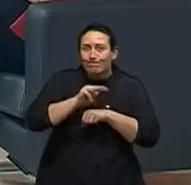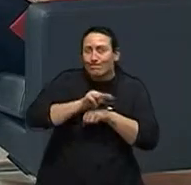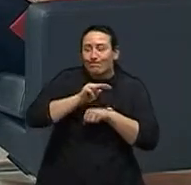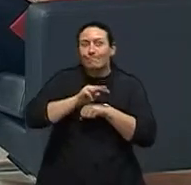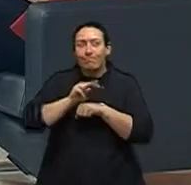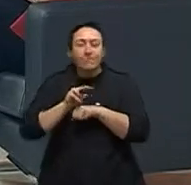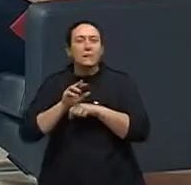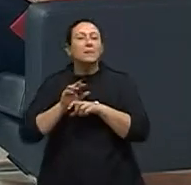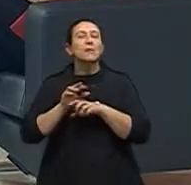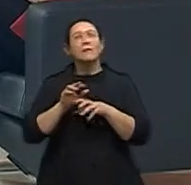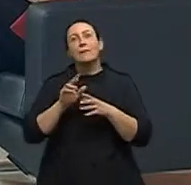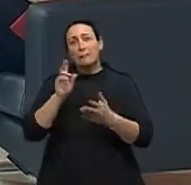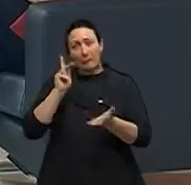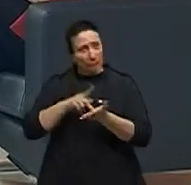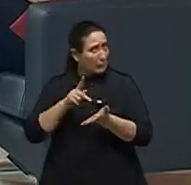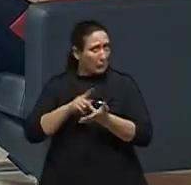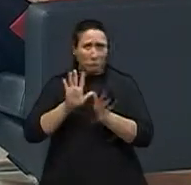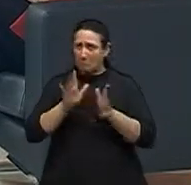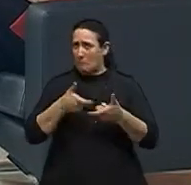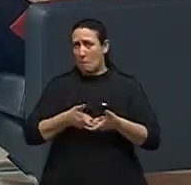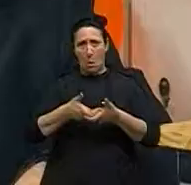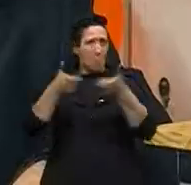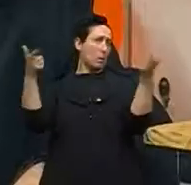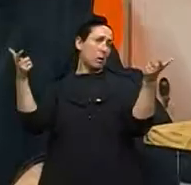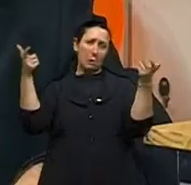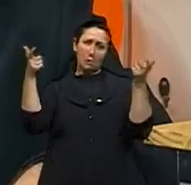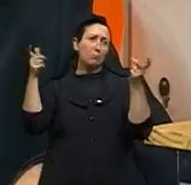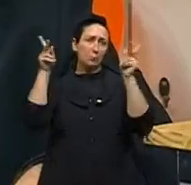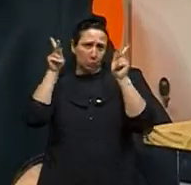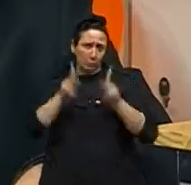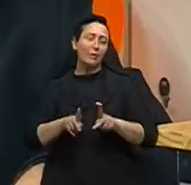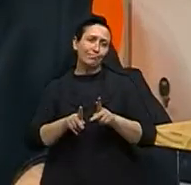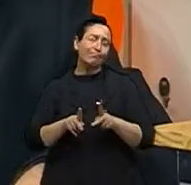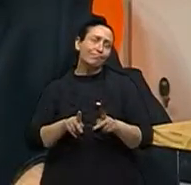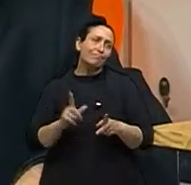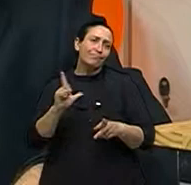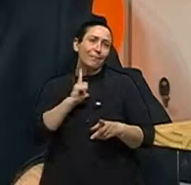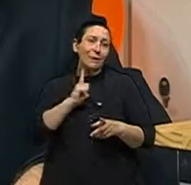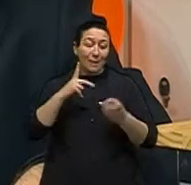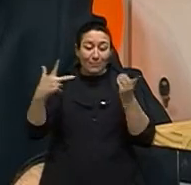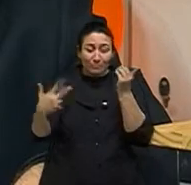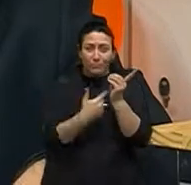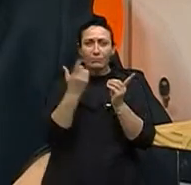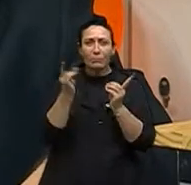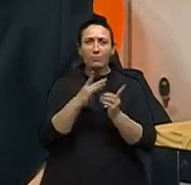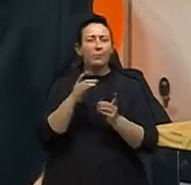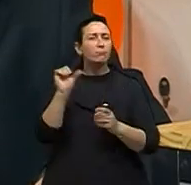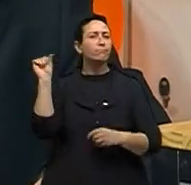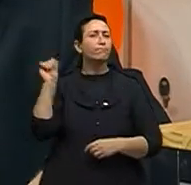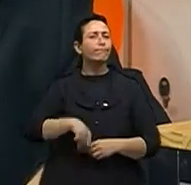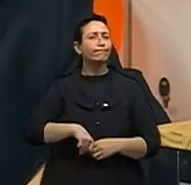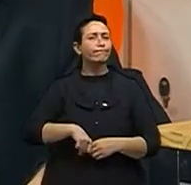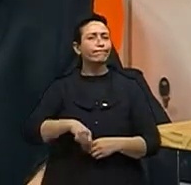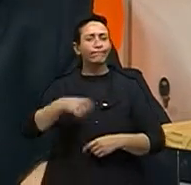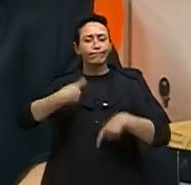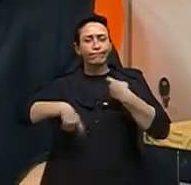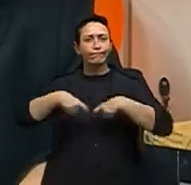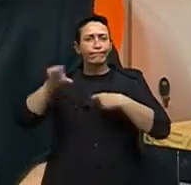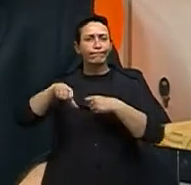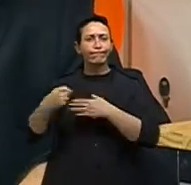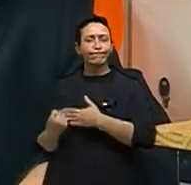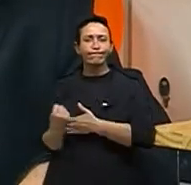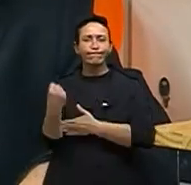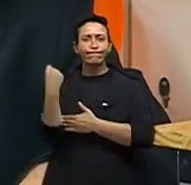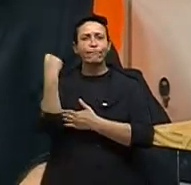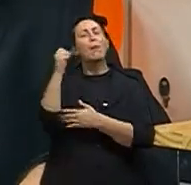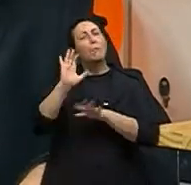assim a grande parte dos pacientes fica com problema de ereção no pós-operatório isso tende a melhorar com o